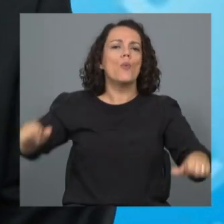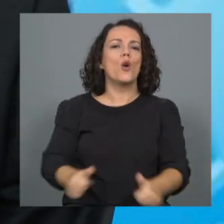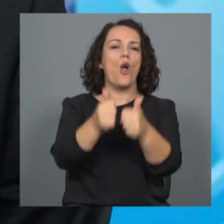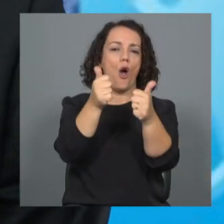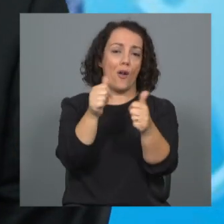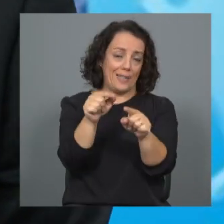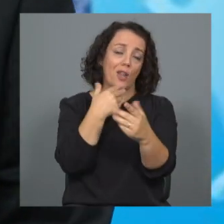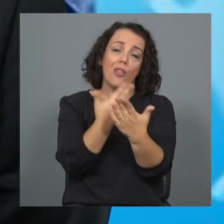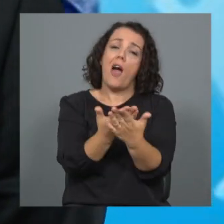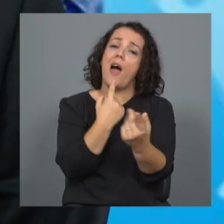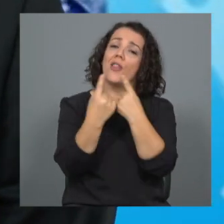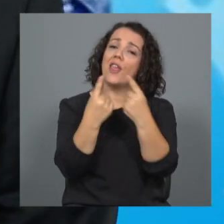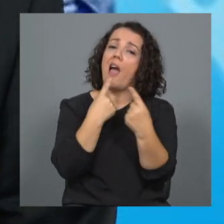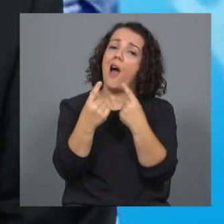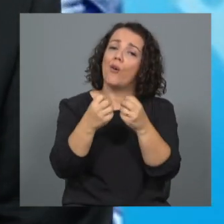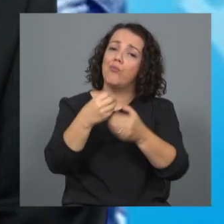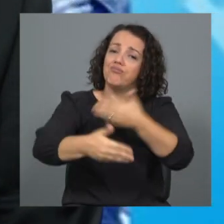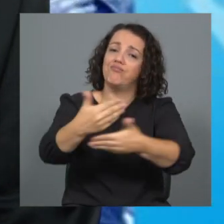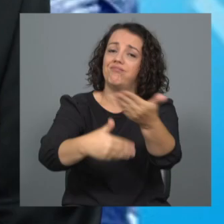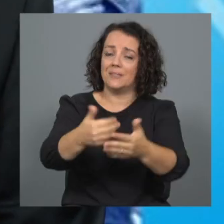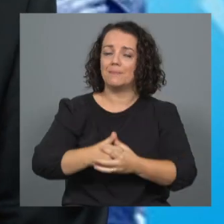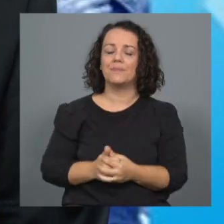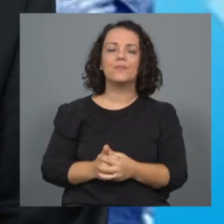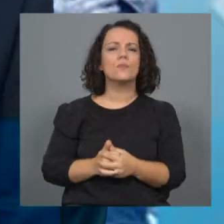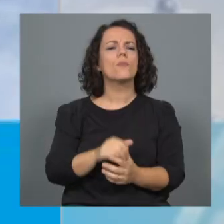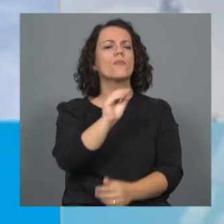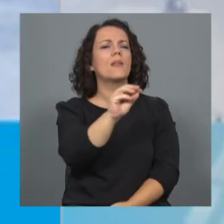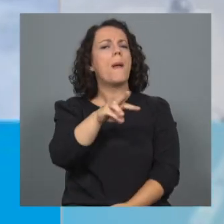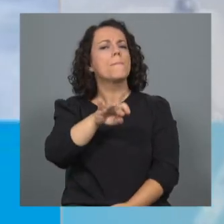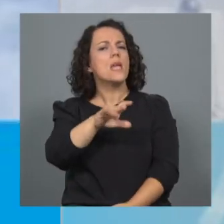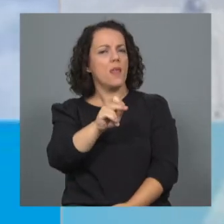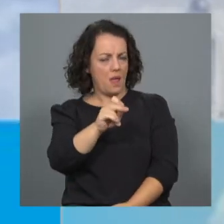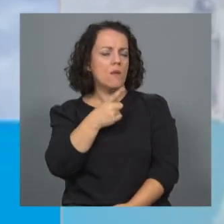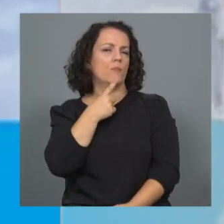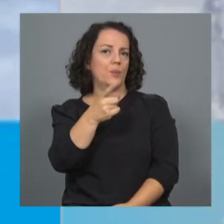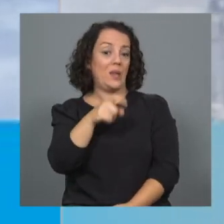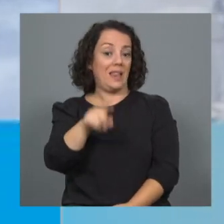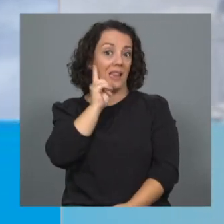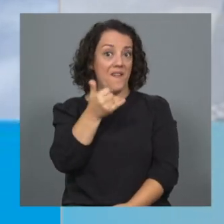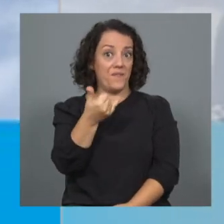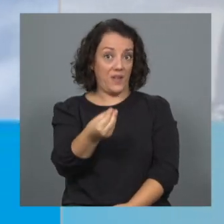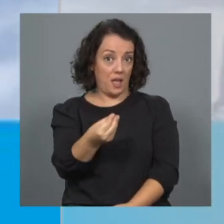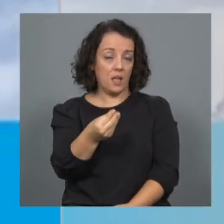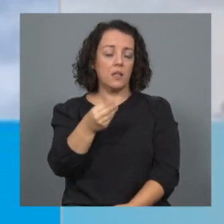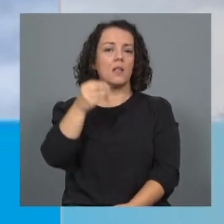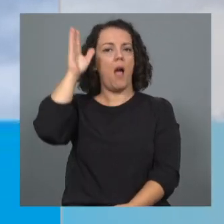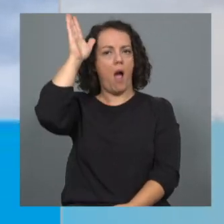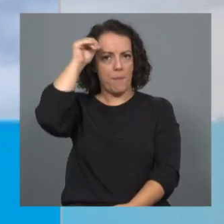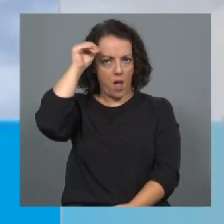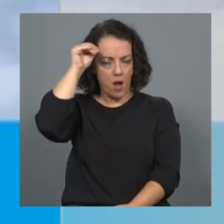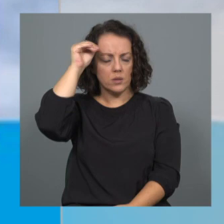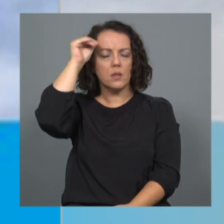que surge esta missão também nossa. Maria do Rosário, o que é que vai acontecer neste dia 20 em Almada,